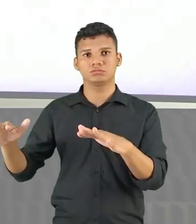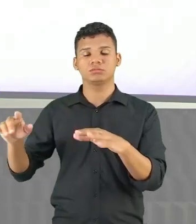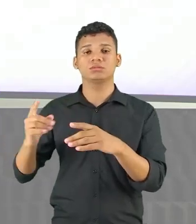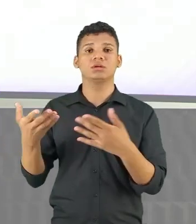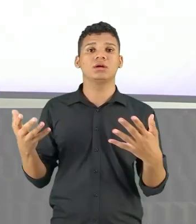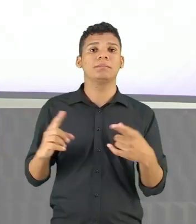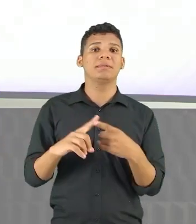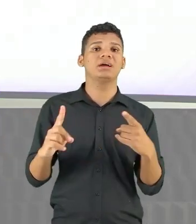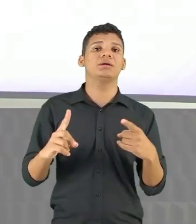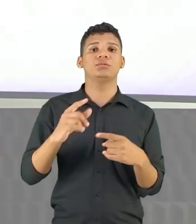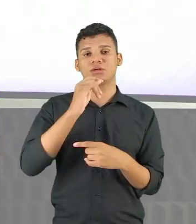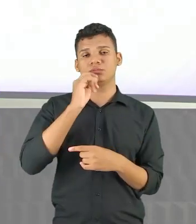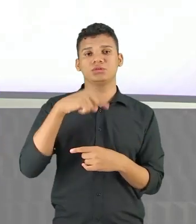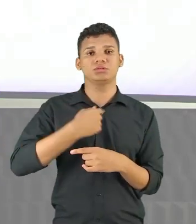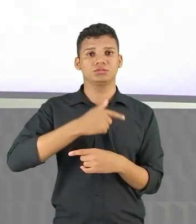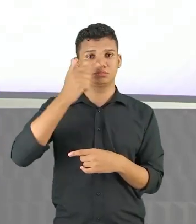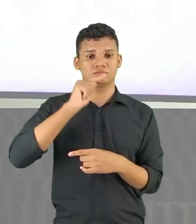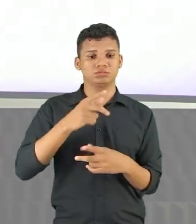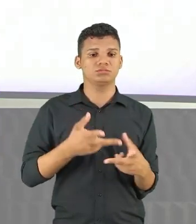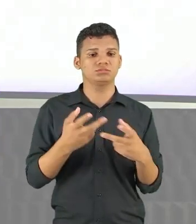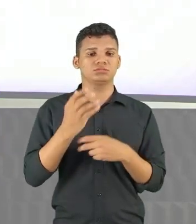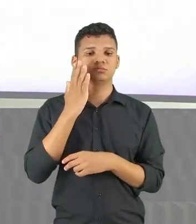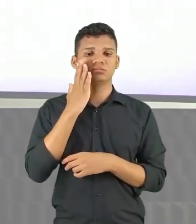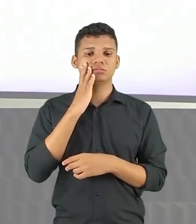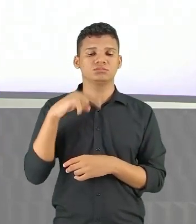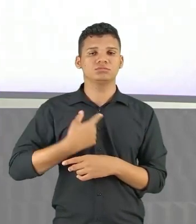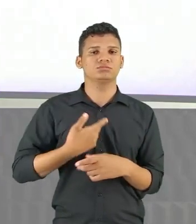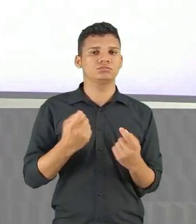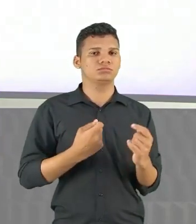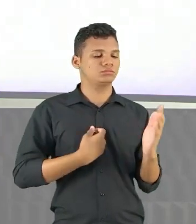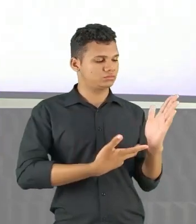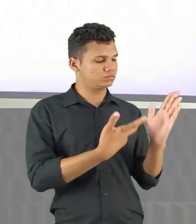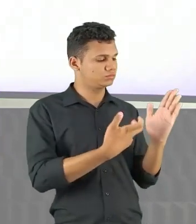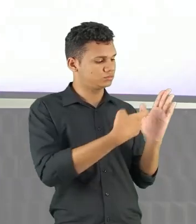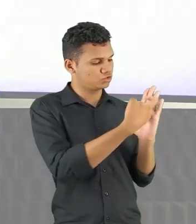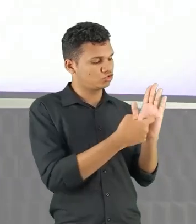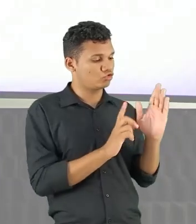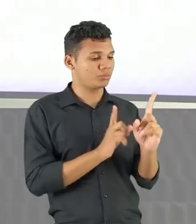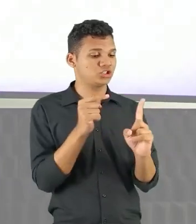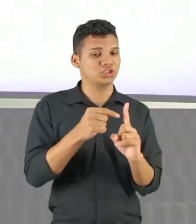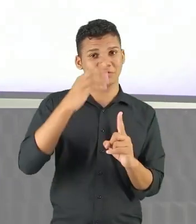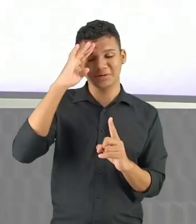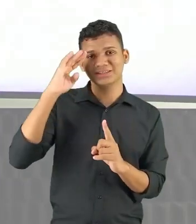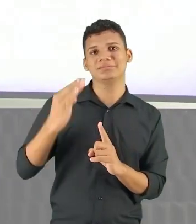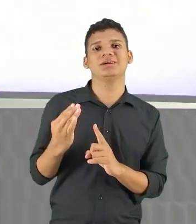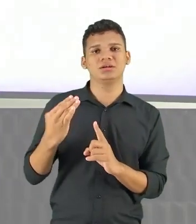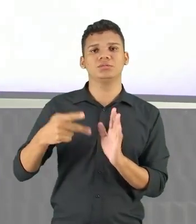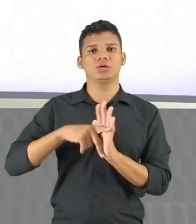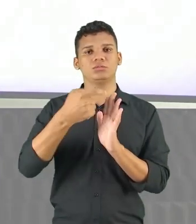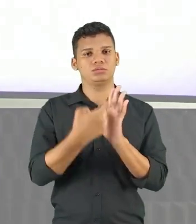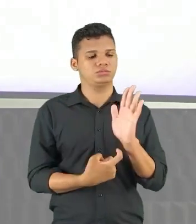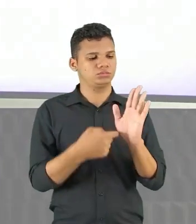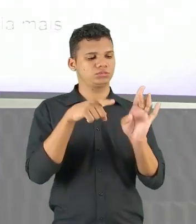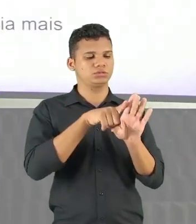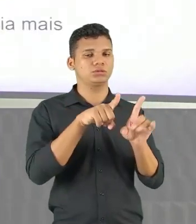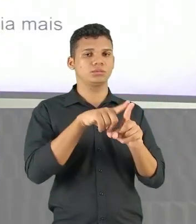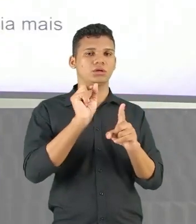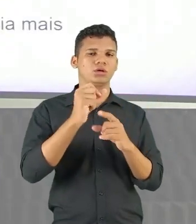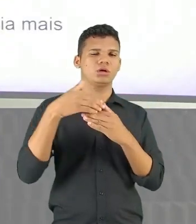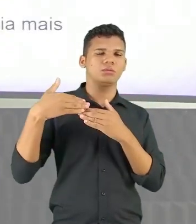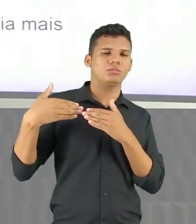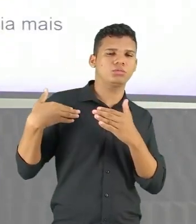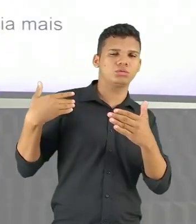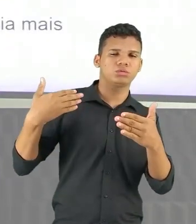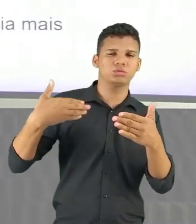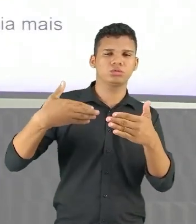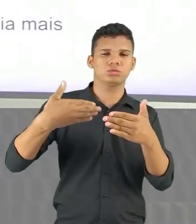gente conseguir chegar ao gabarito, a gente precisa pegar a ideia principal aqui, que ele está falando dos fatores ao longo do tempo. A gente